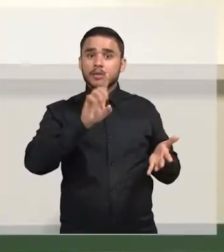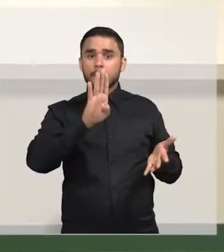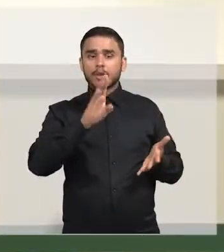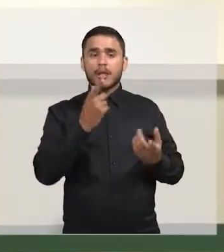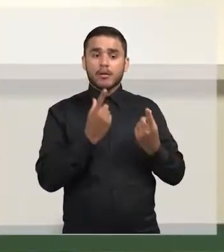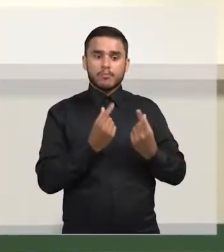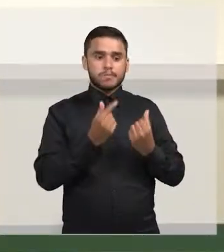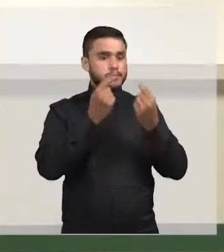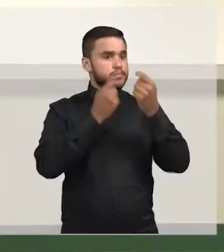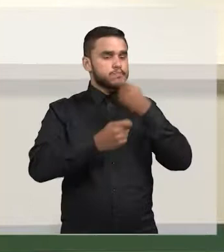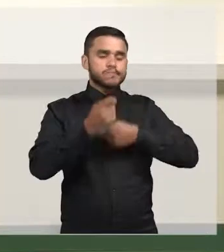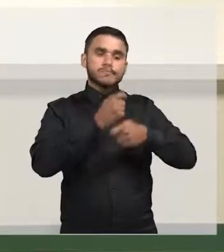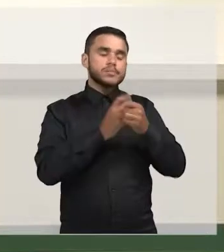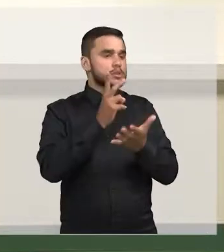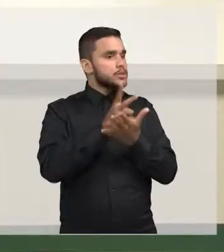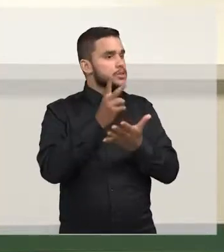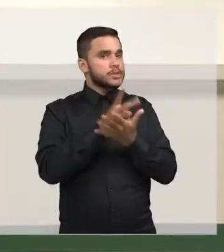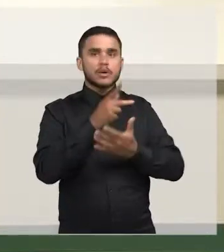né? Tem...